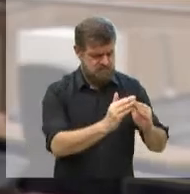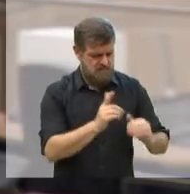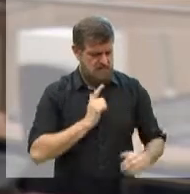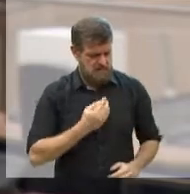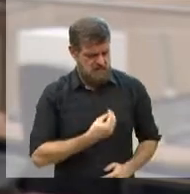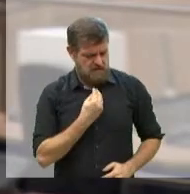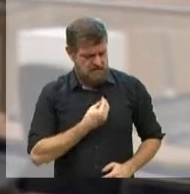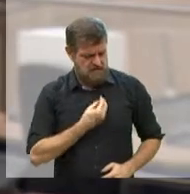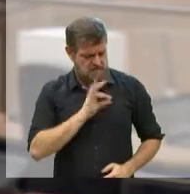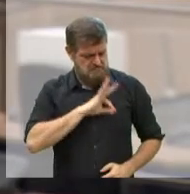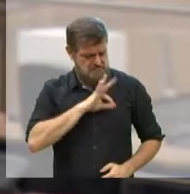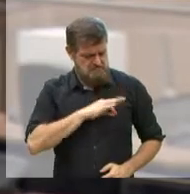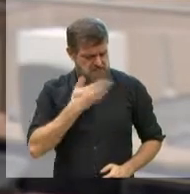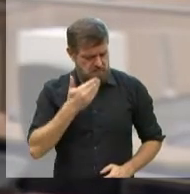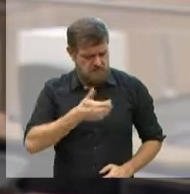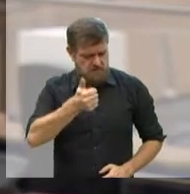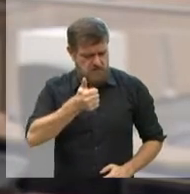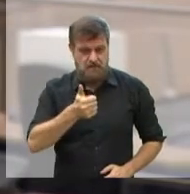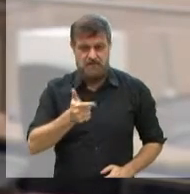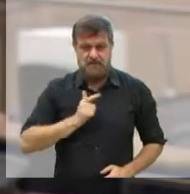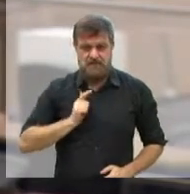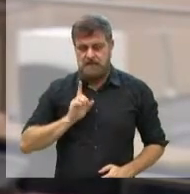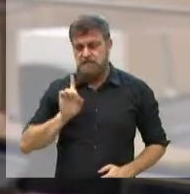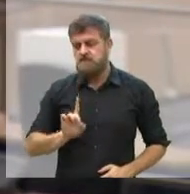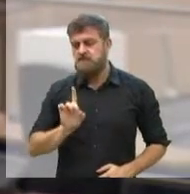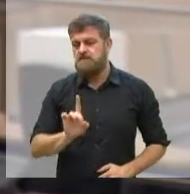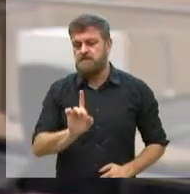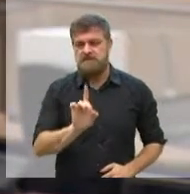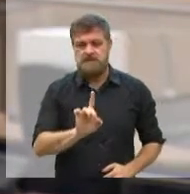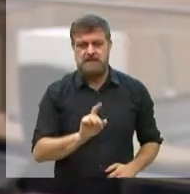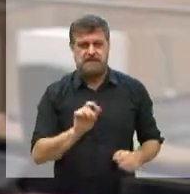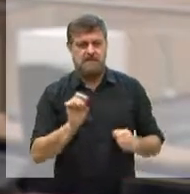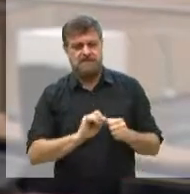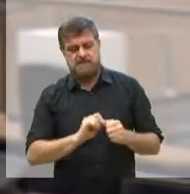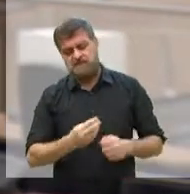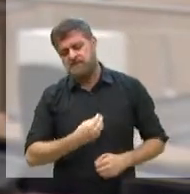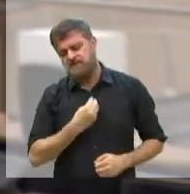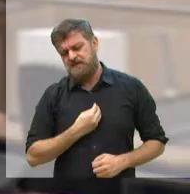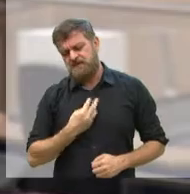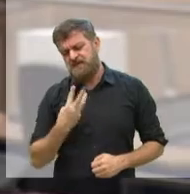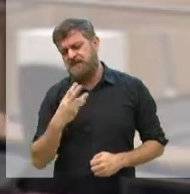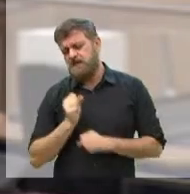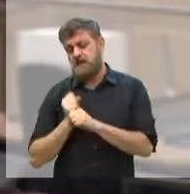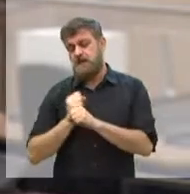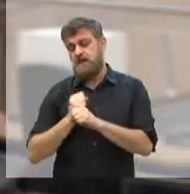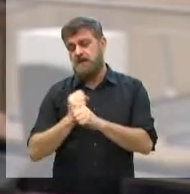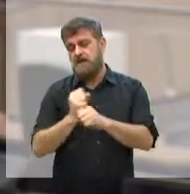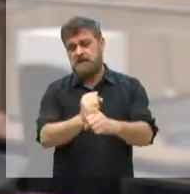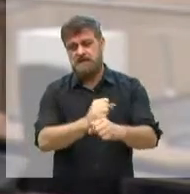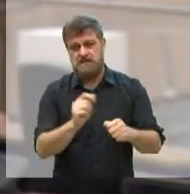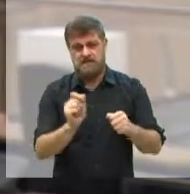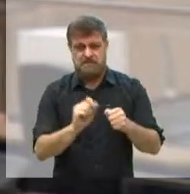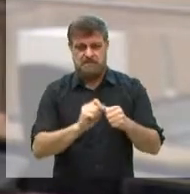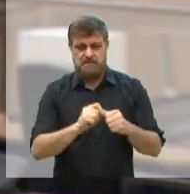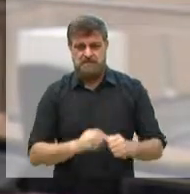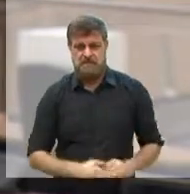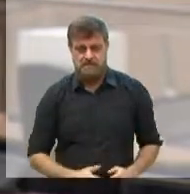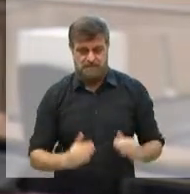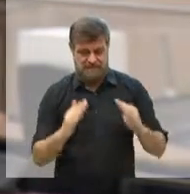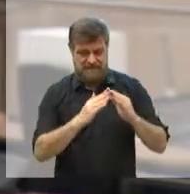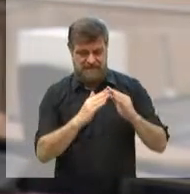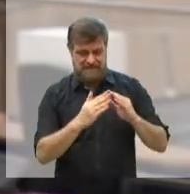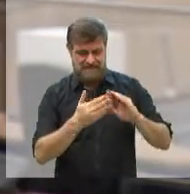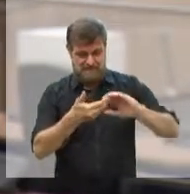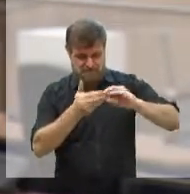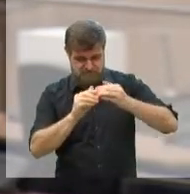melhor condição financeira. Muitas vezes a pessoa foi lá, está lá, mora 20, 30 anos, fez como diz a lei do